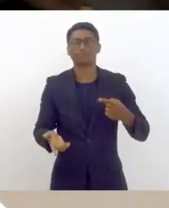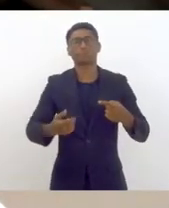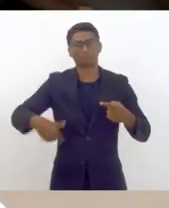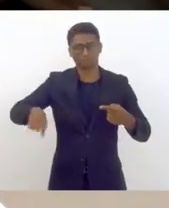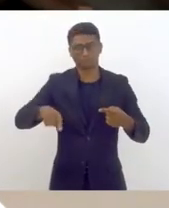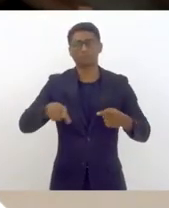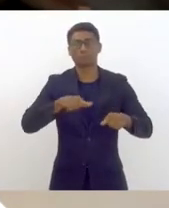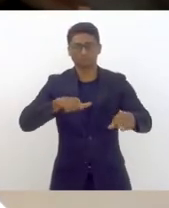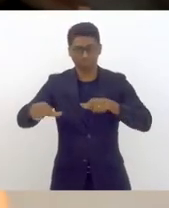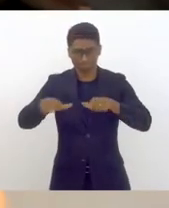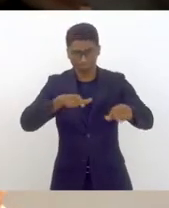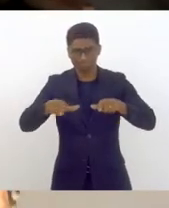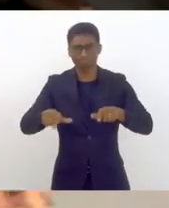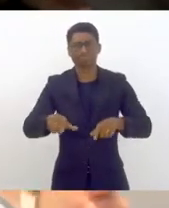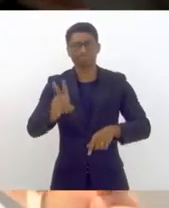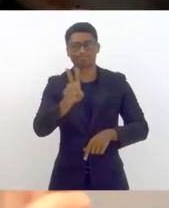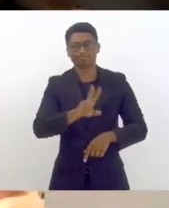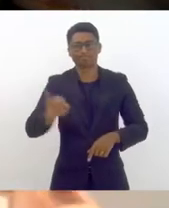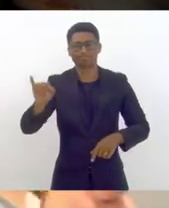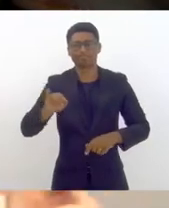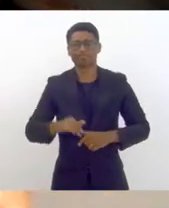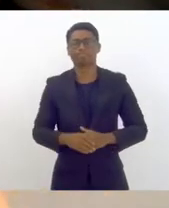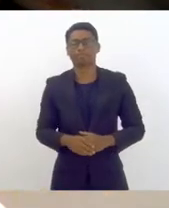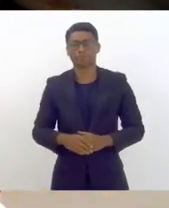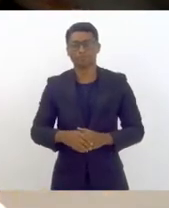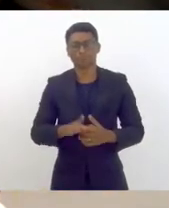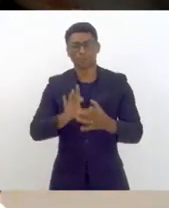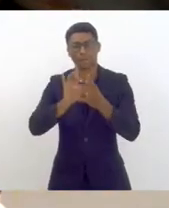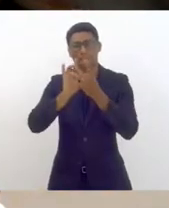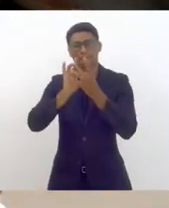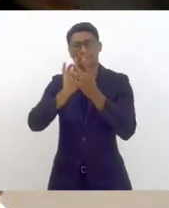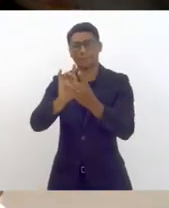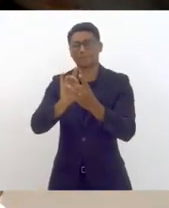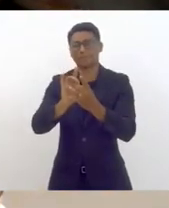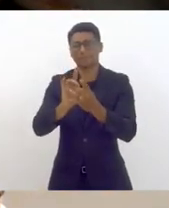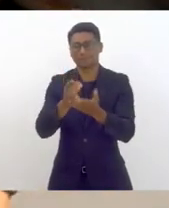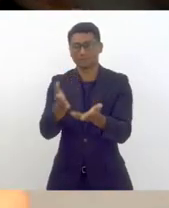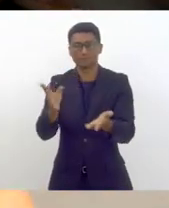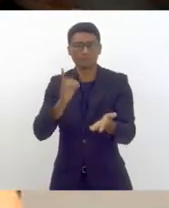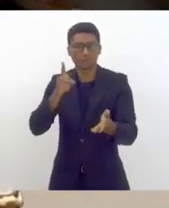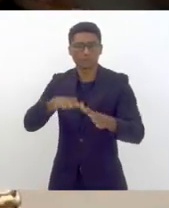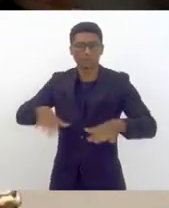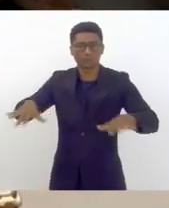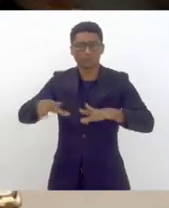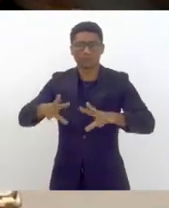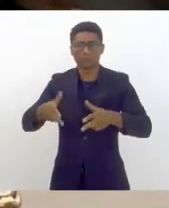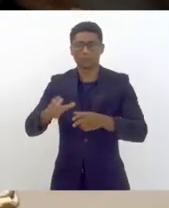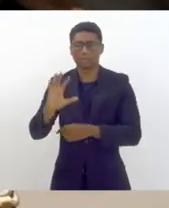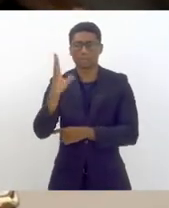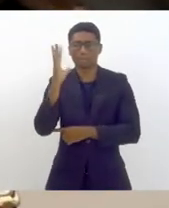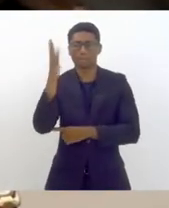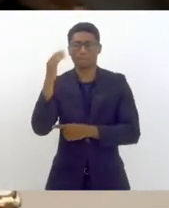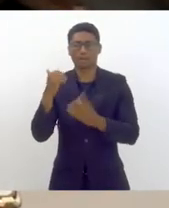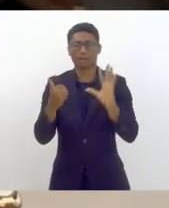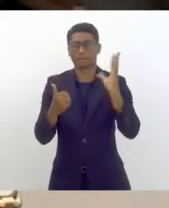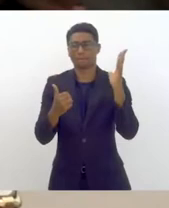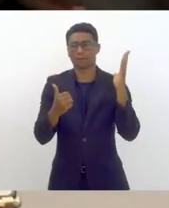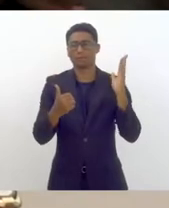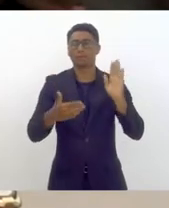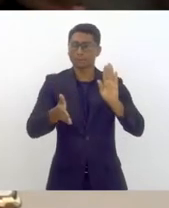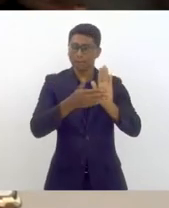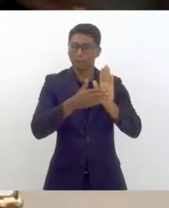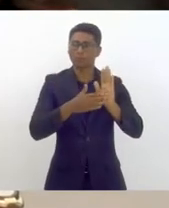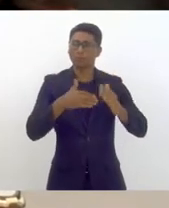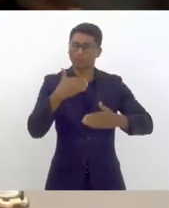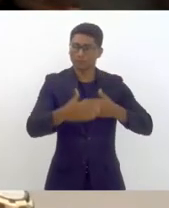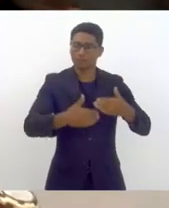trabalhar em parceria com todos os deputados da Comissão de Meio Ambiente, no sentido de fazer essa proposta avançar,